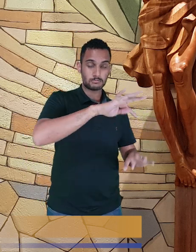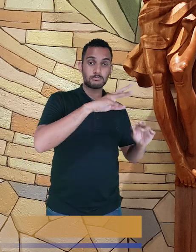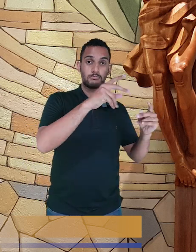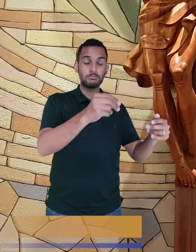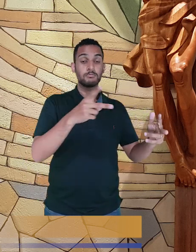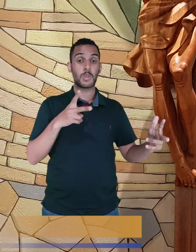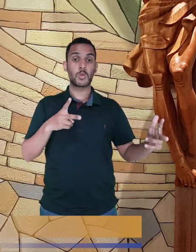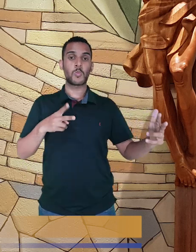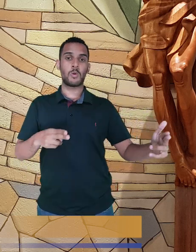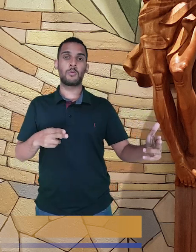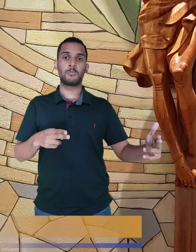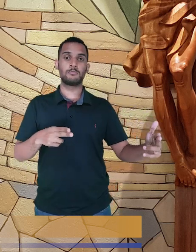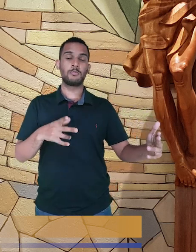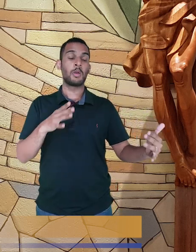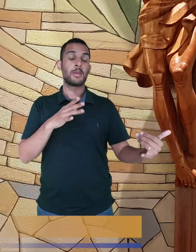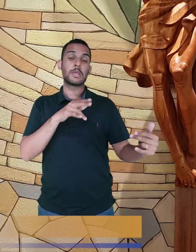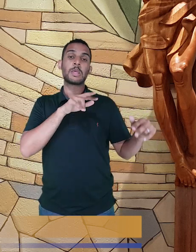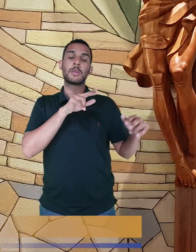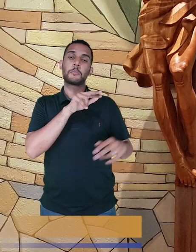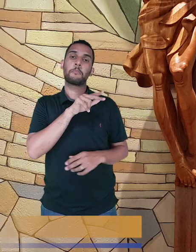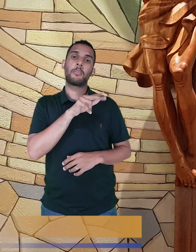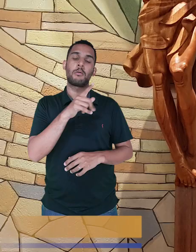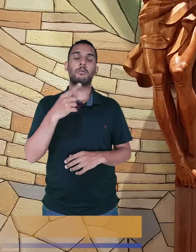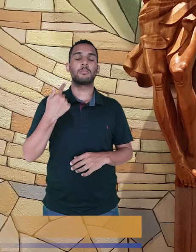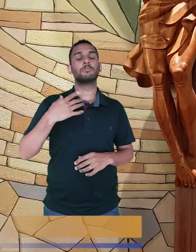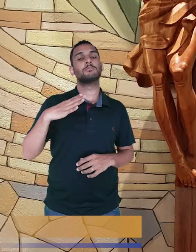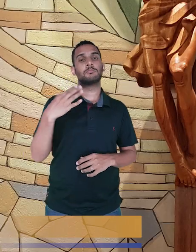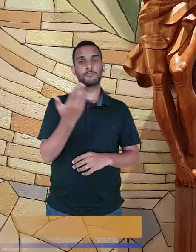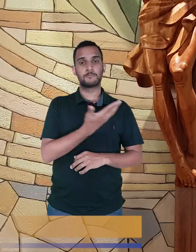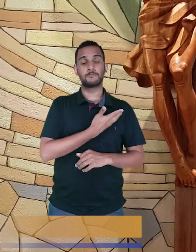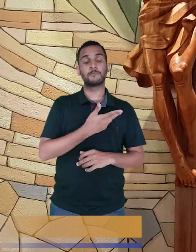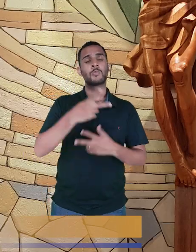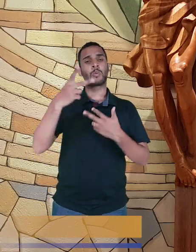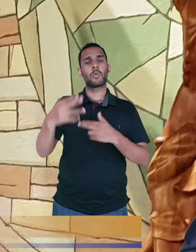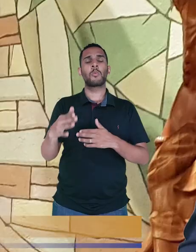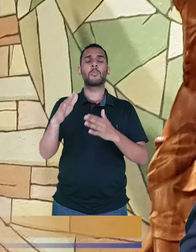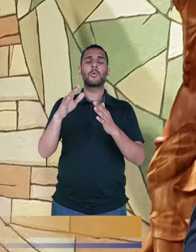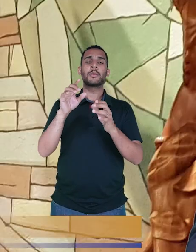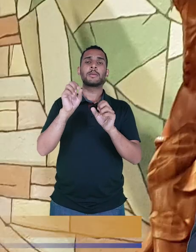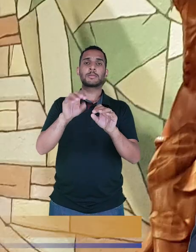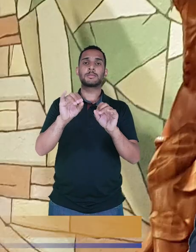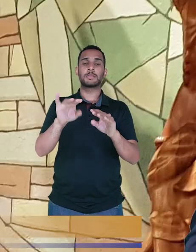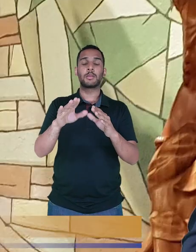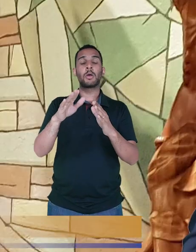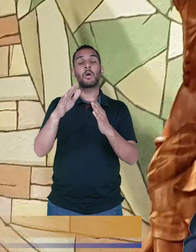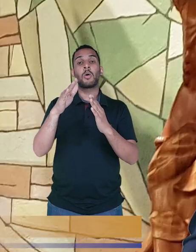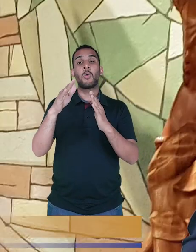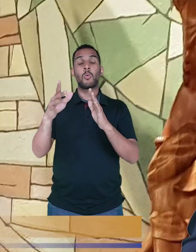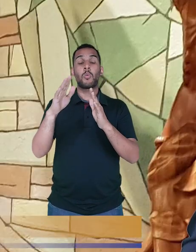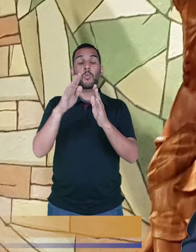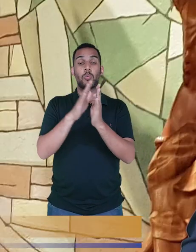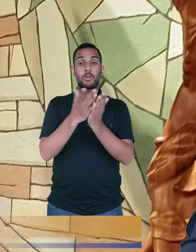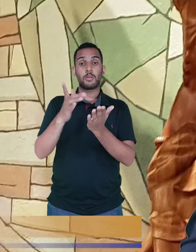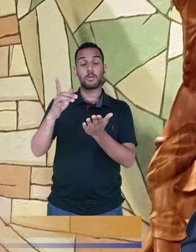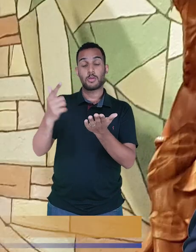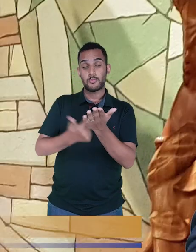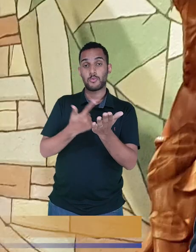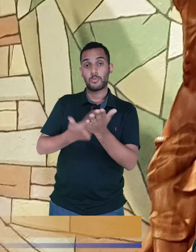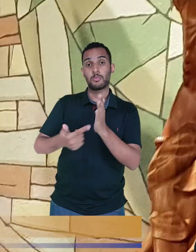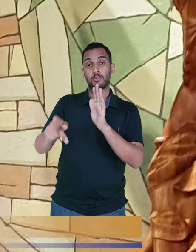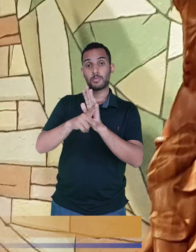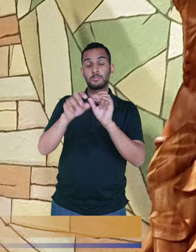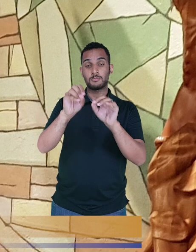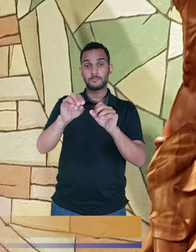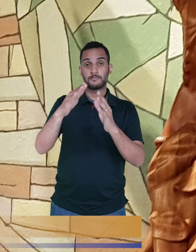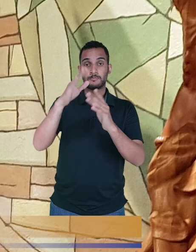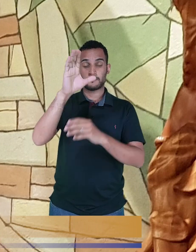do Criador Onipotente são iguais a nós, são nossas irmãs. Segundo o Catecismo da Igreja Católica, o ser